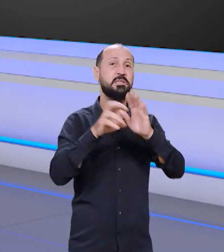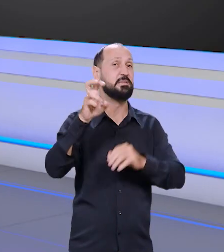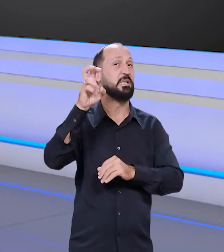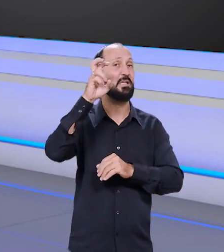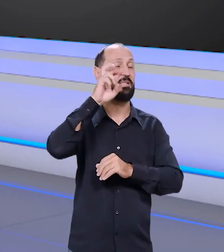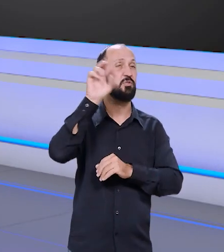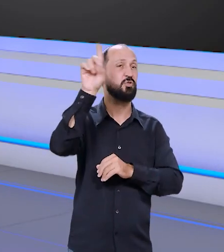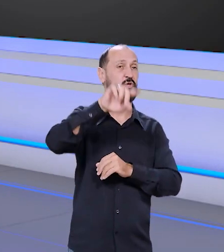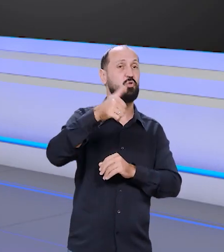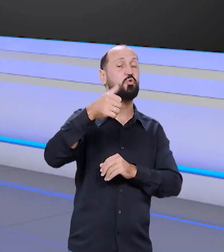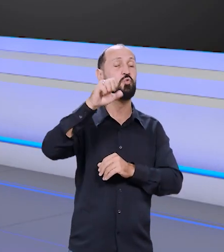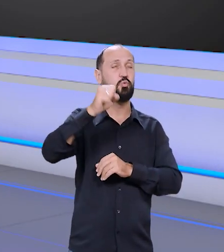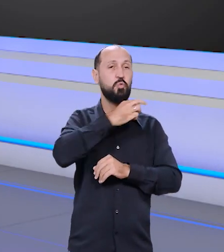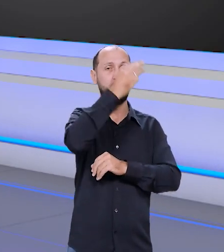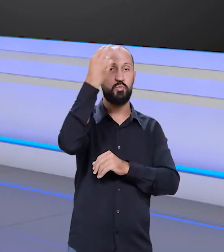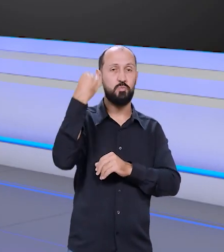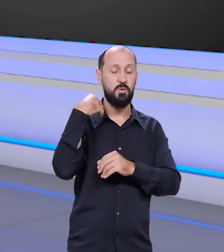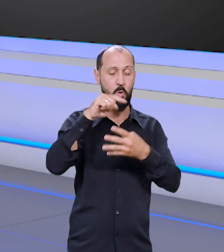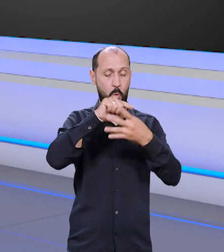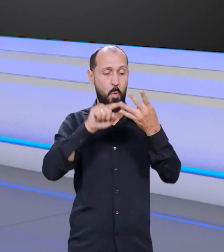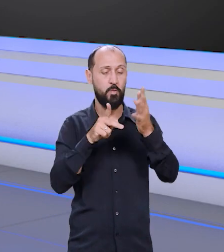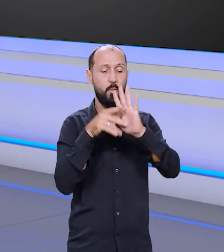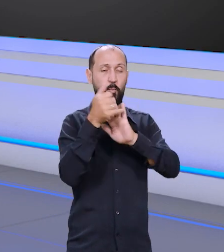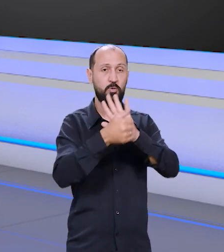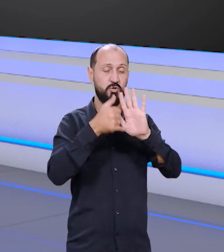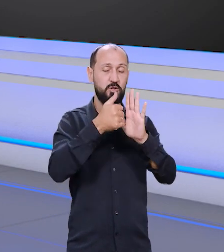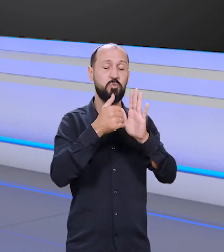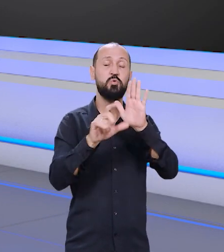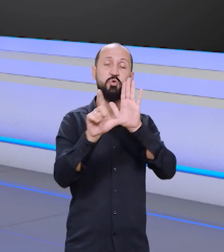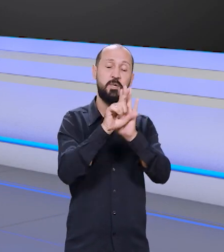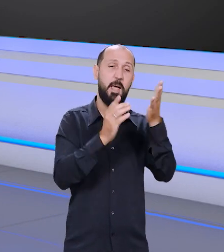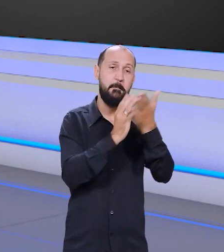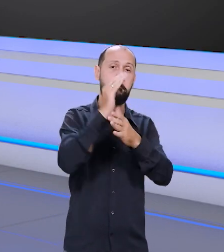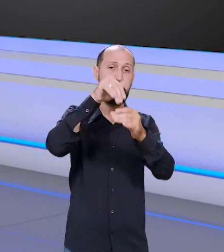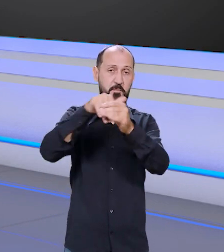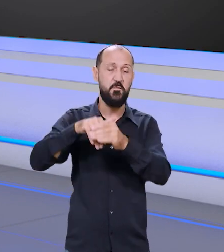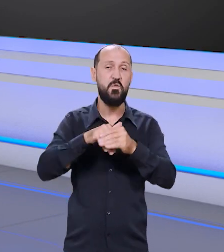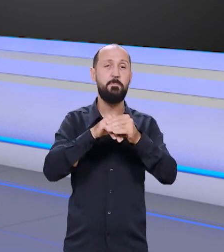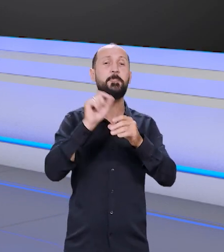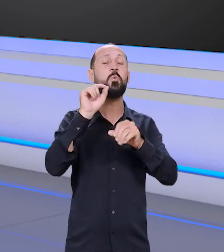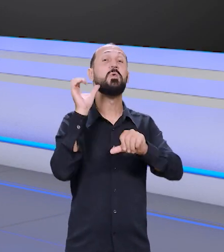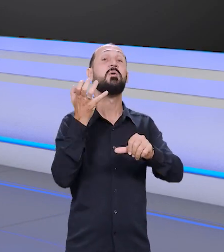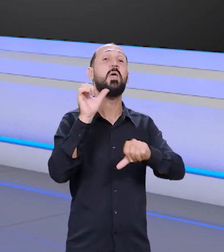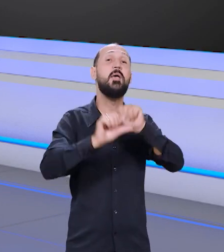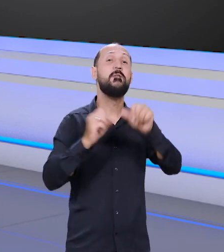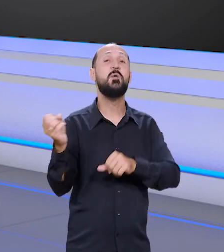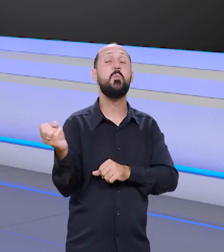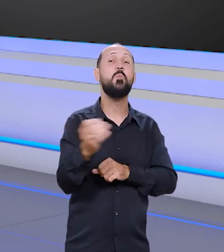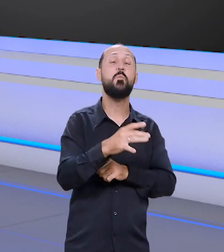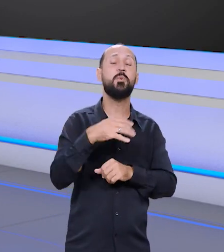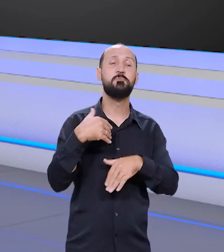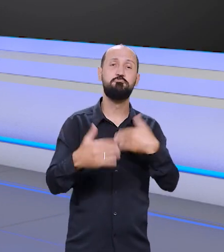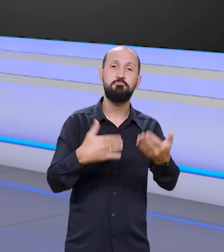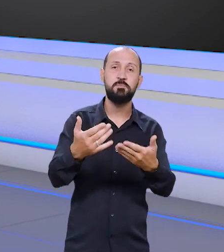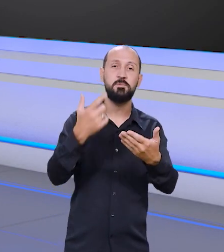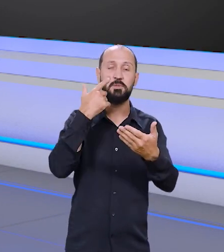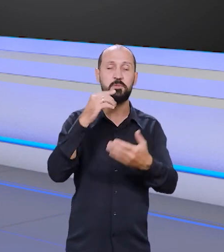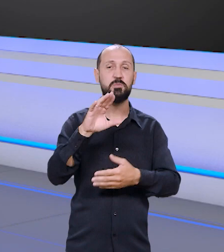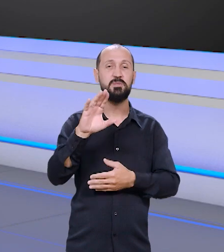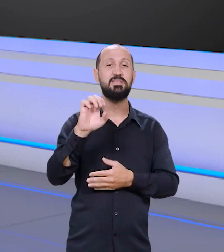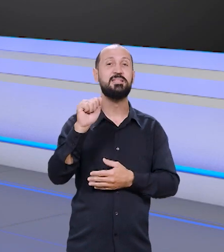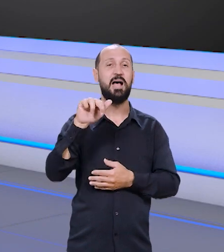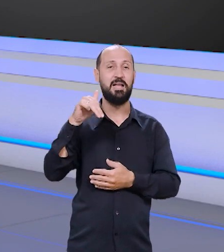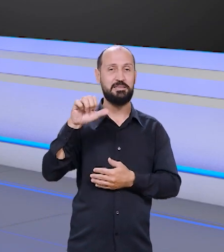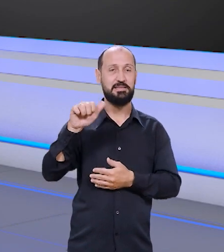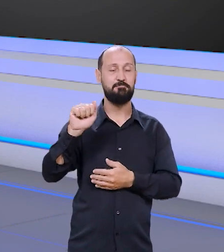ordem do dia de quinta-feira, 18 de maio, 4 projetos de lei. Entre eles, o que pretende modernizar